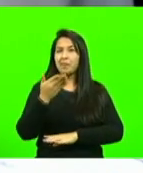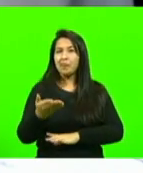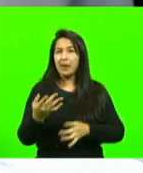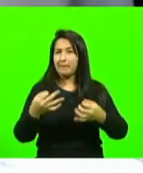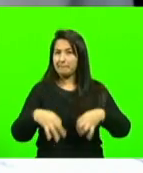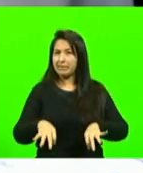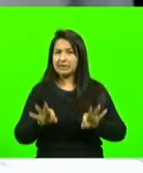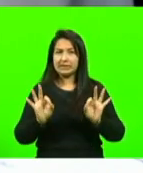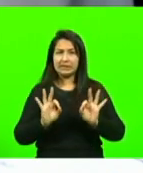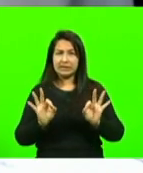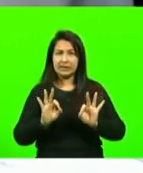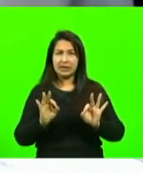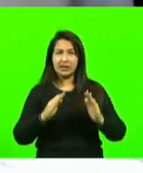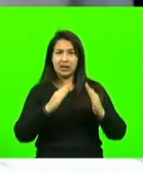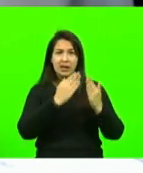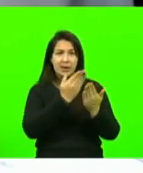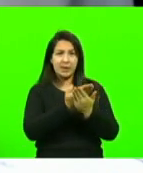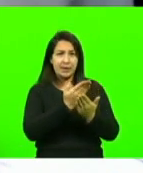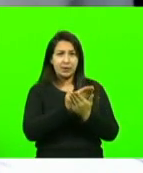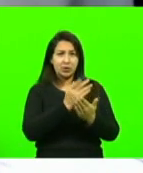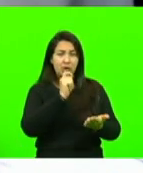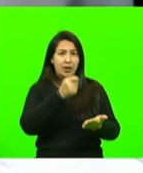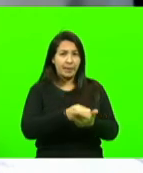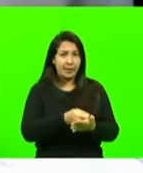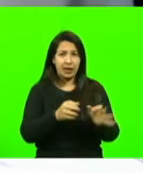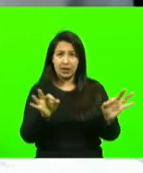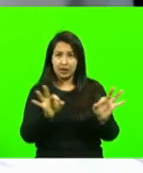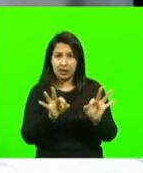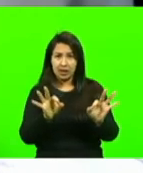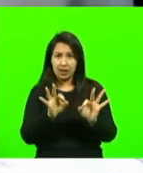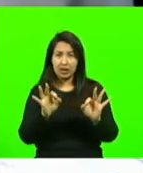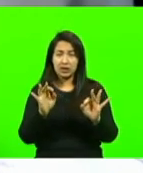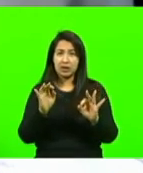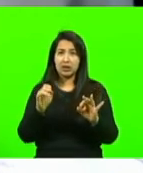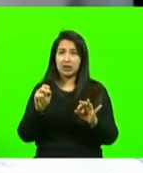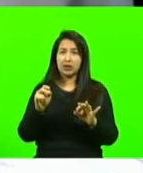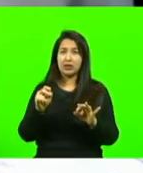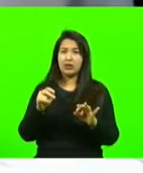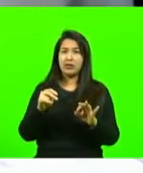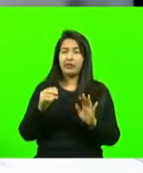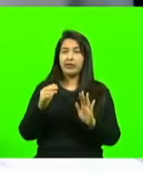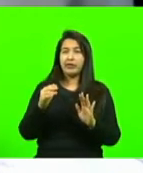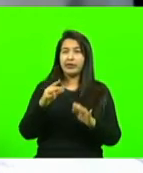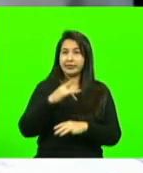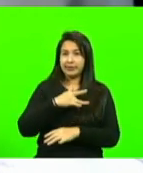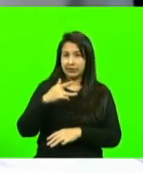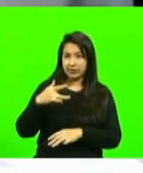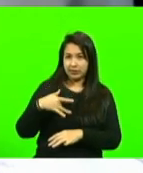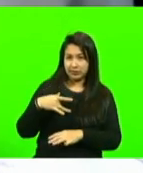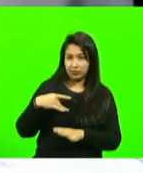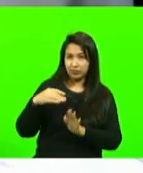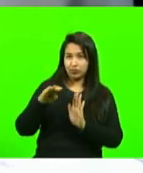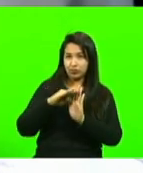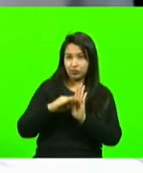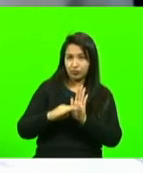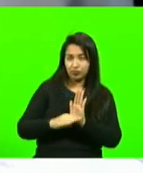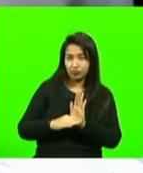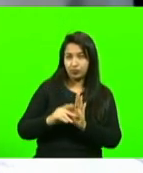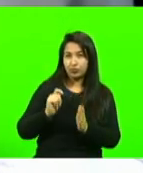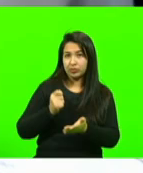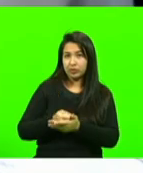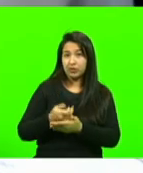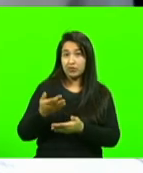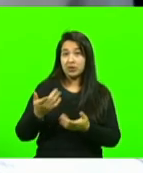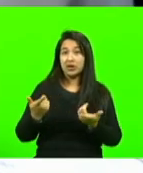precisa pagar para ter só logo quando você não precisa pagar para ter plano de saúde para ficar nesses dois exemplos e você tem isso